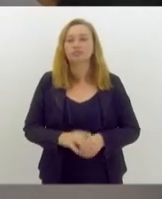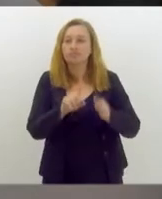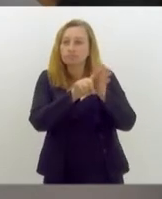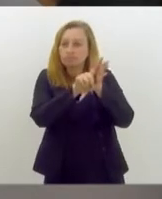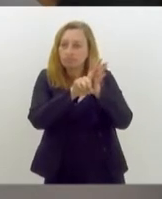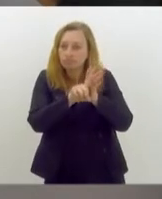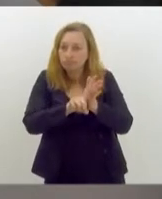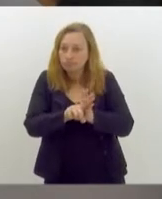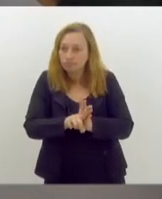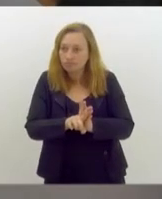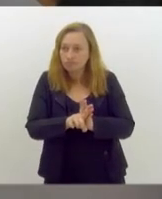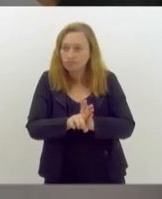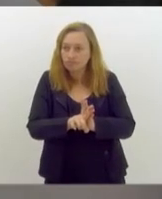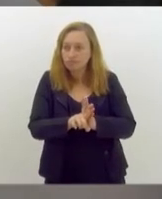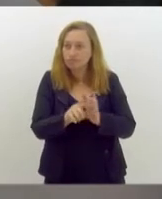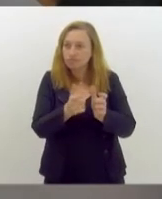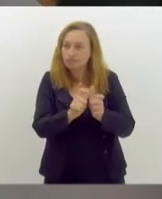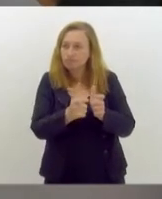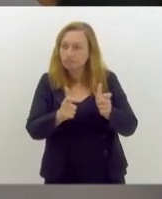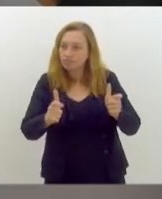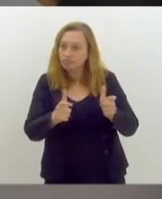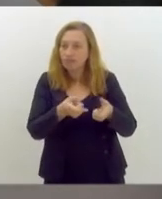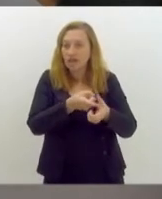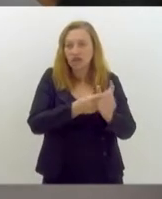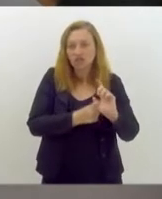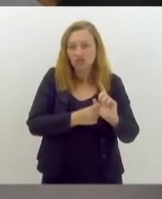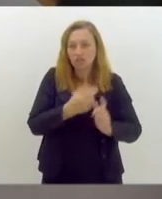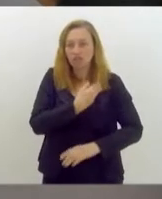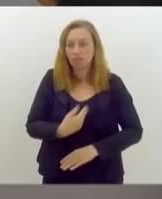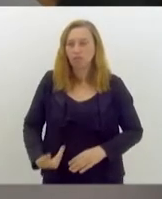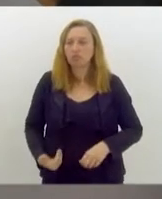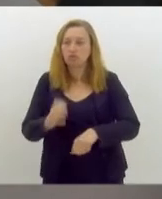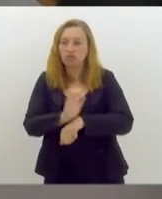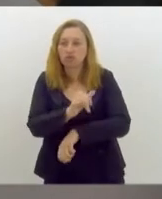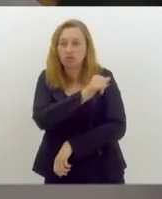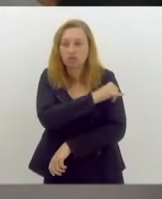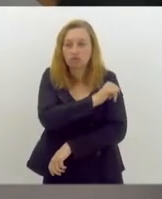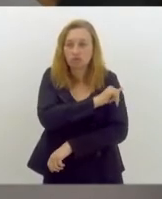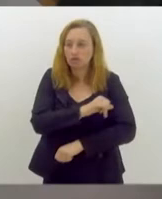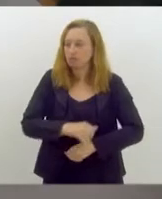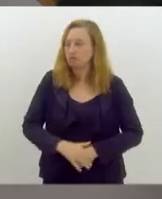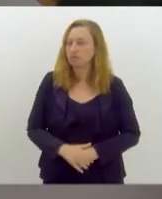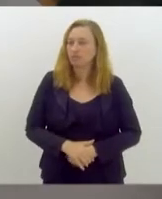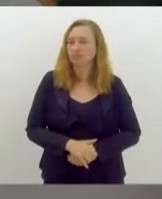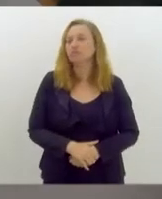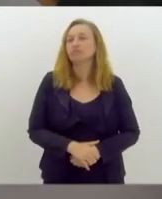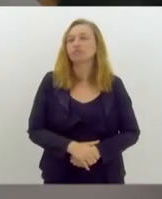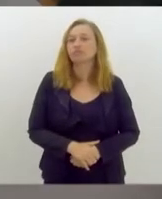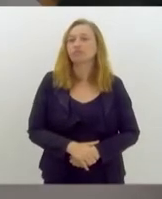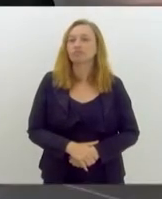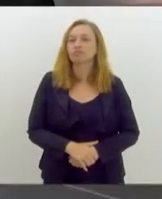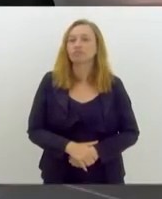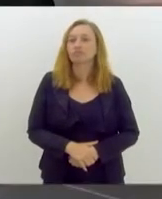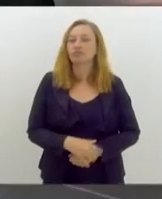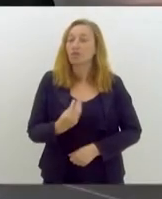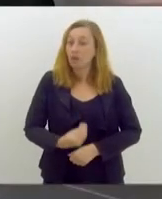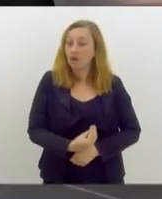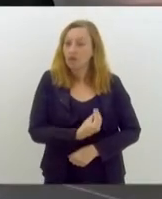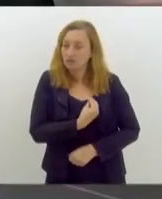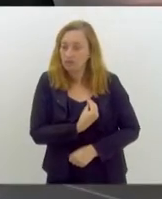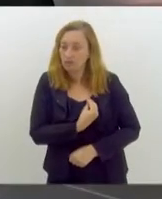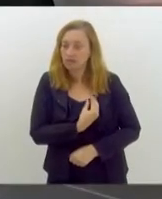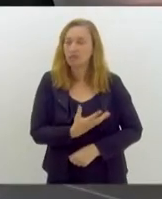investigar o crescimento da dívida pública do Estado do Rio de Janeiro e contando com a presença